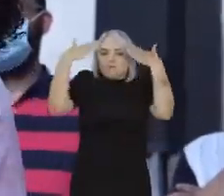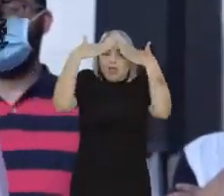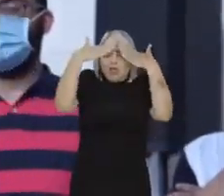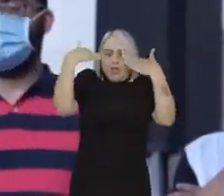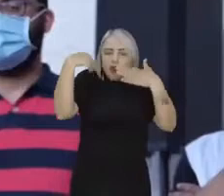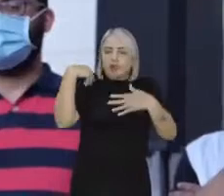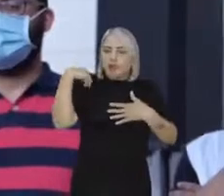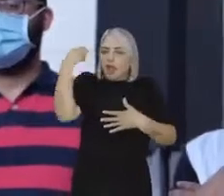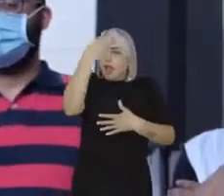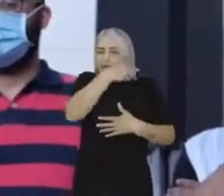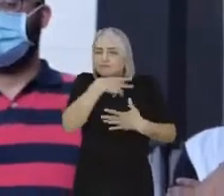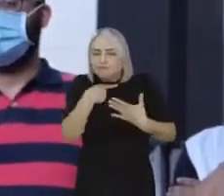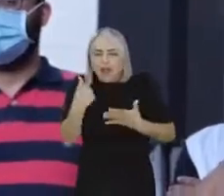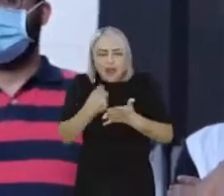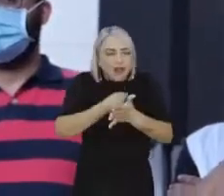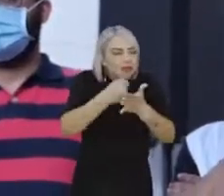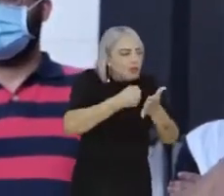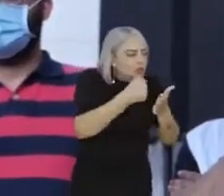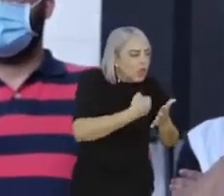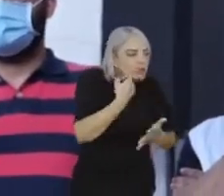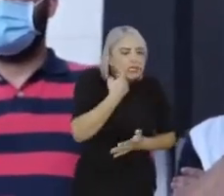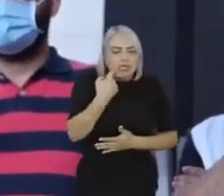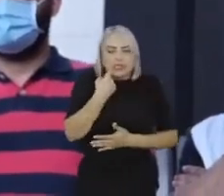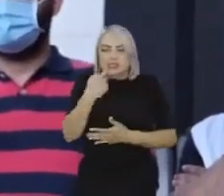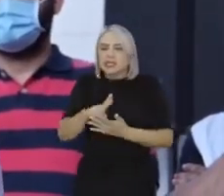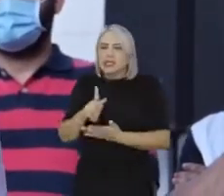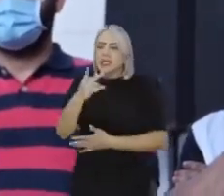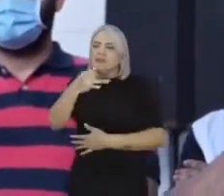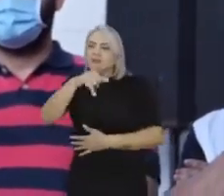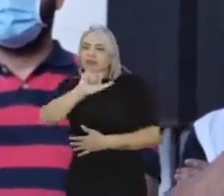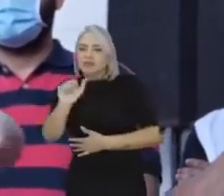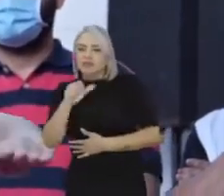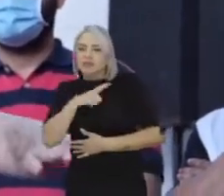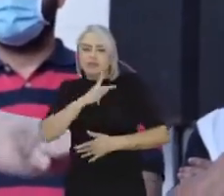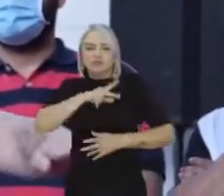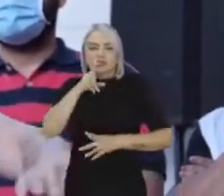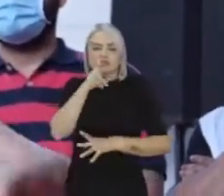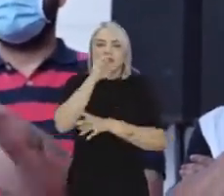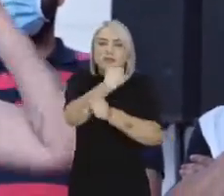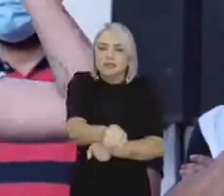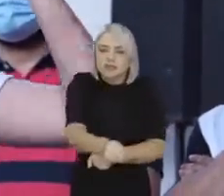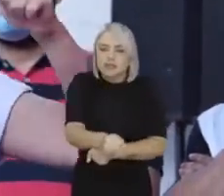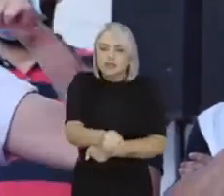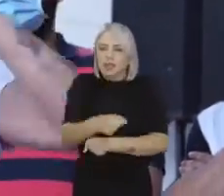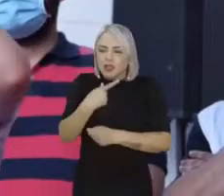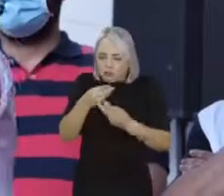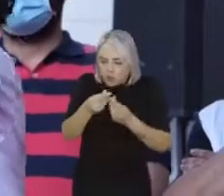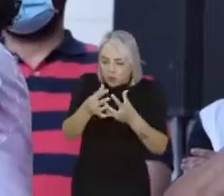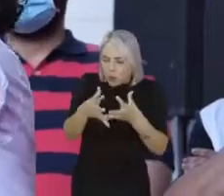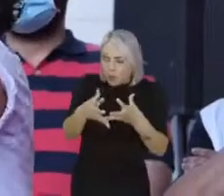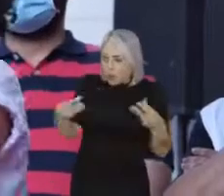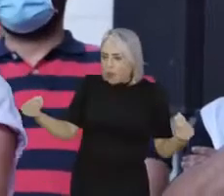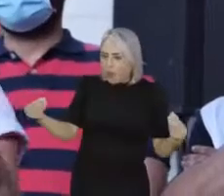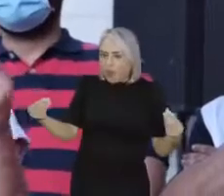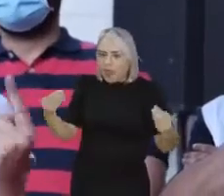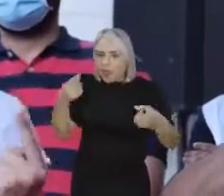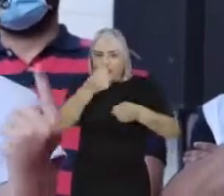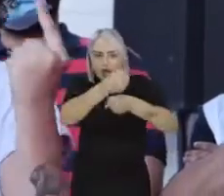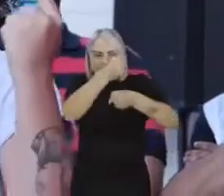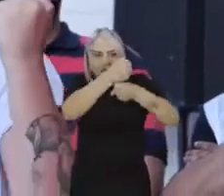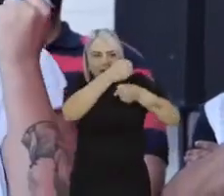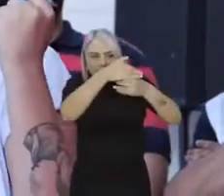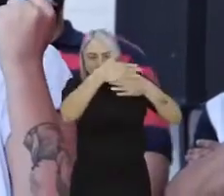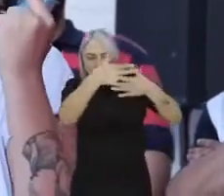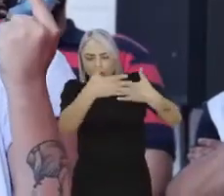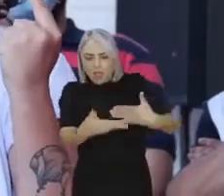era a luta das mulheres de Heliópolis, fortes e guerreiras. Eu vi o barro sumir, vi as paredes serem derrubadas e a